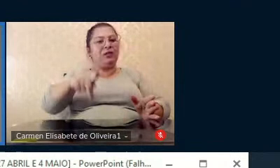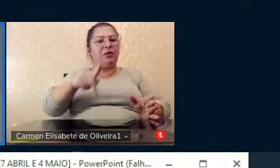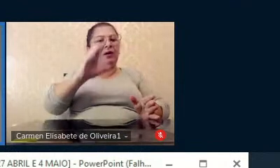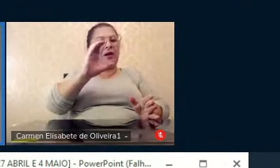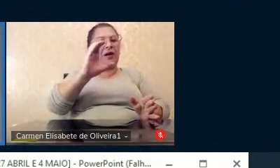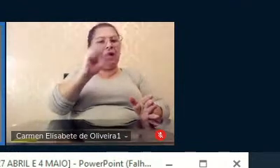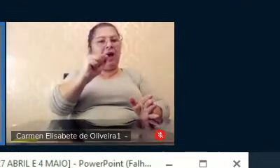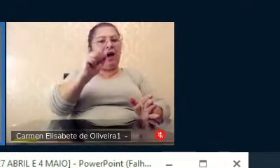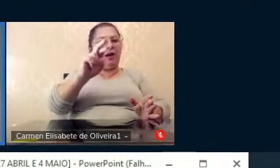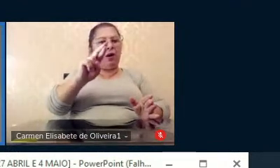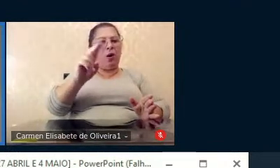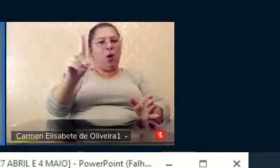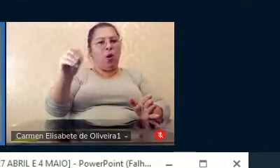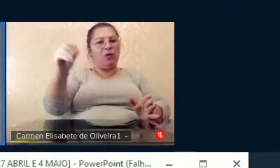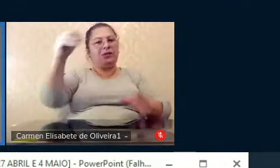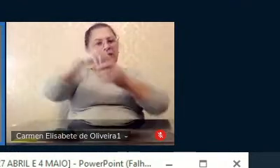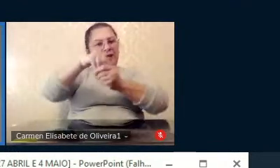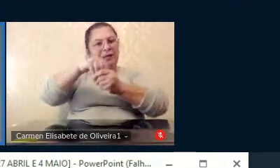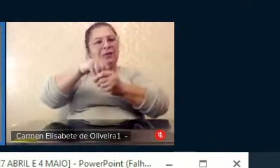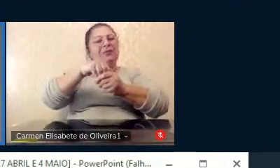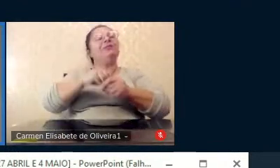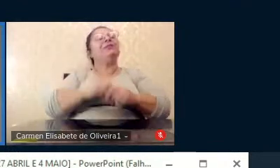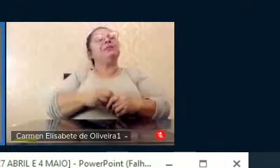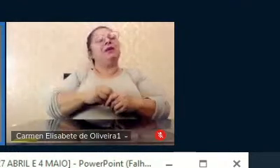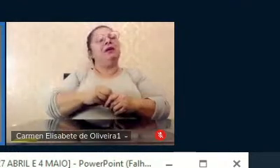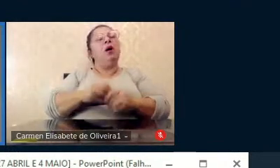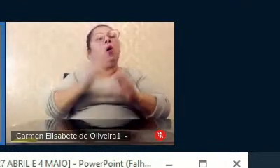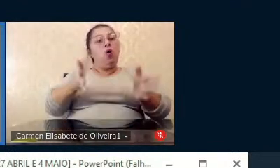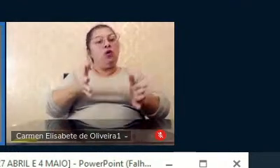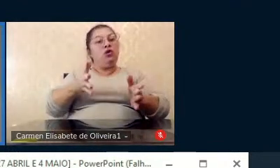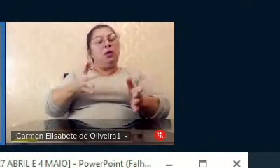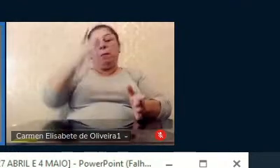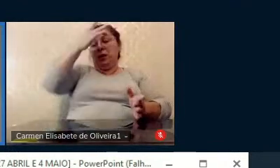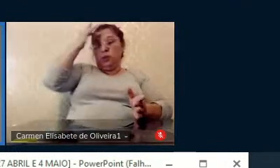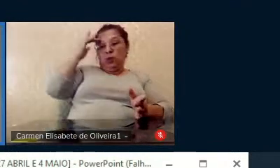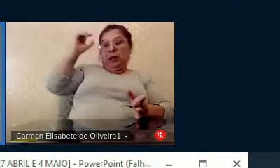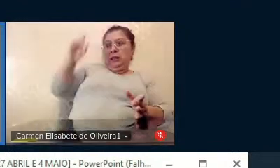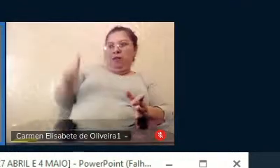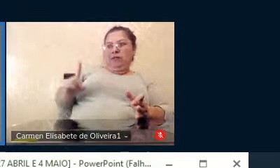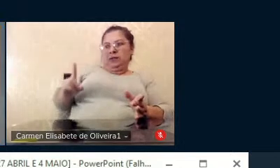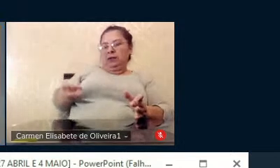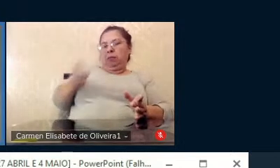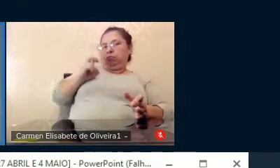anteriormente. E, em consequência, a visão do sujeito surdo como deficiente também.